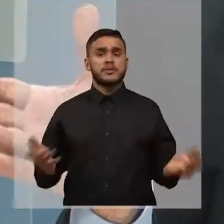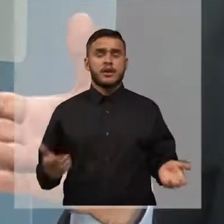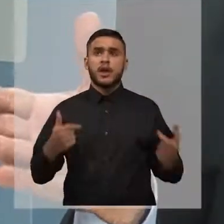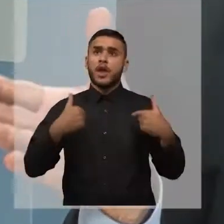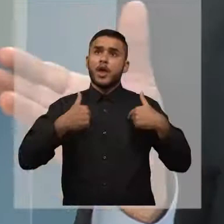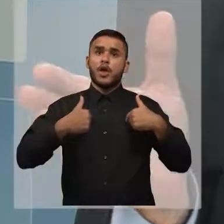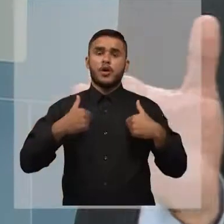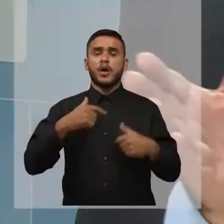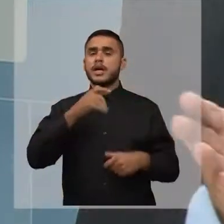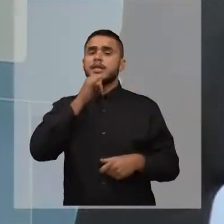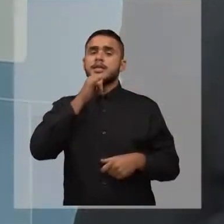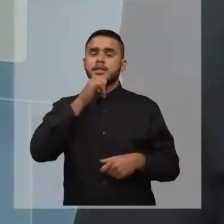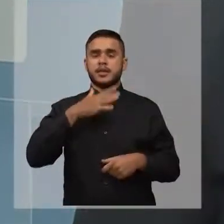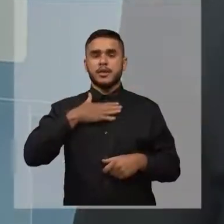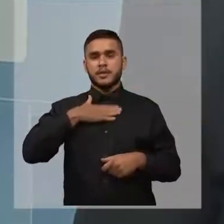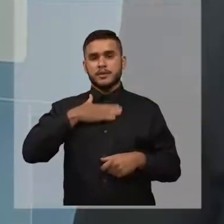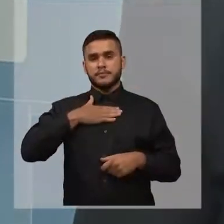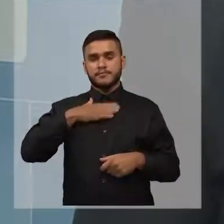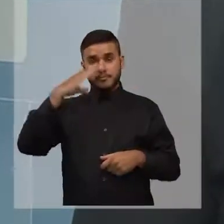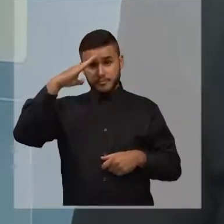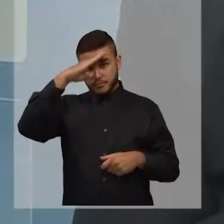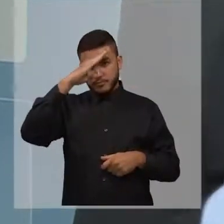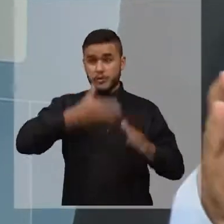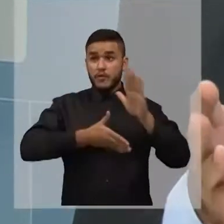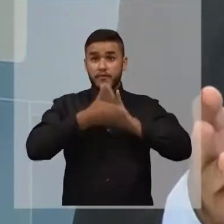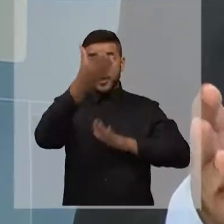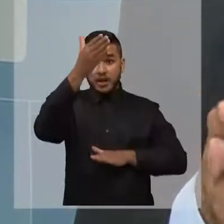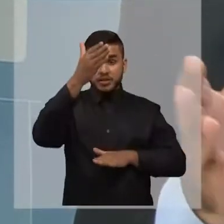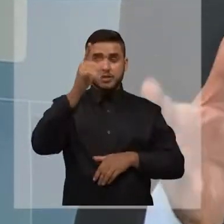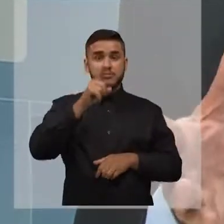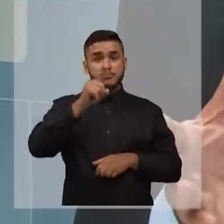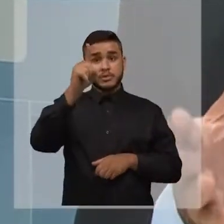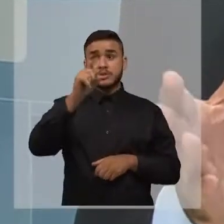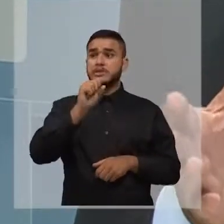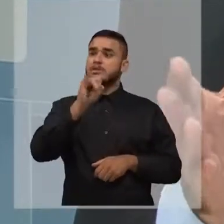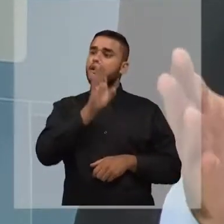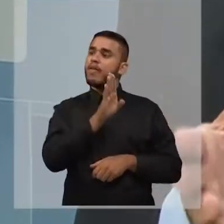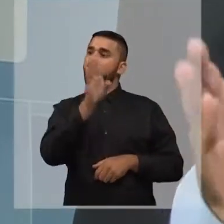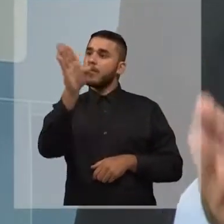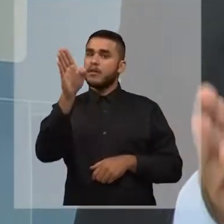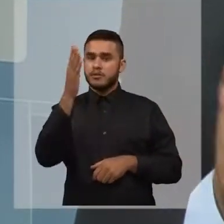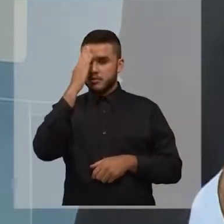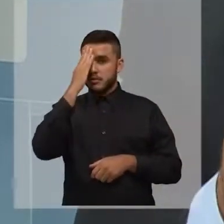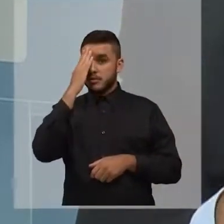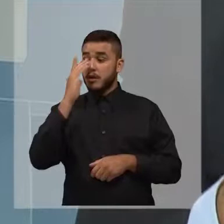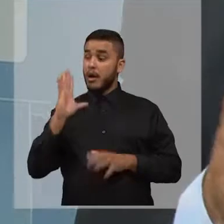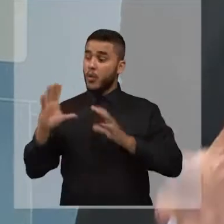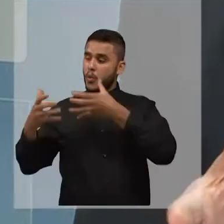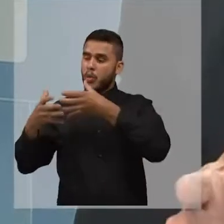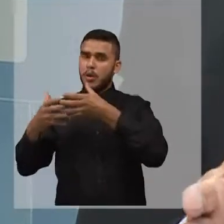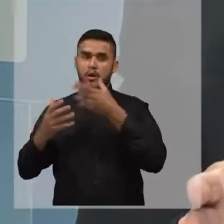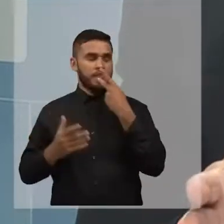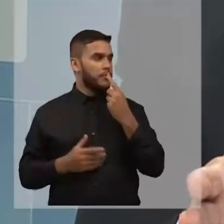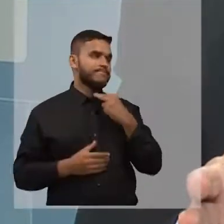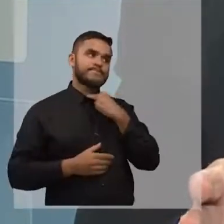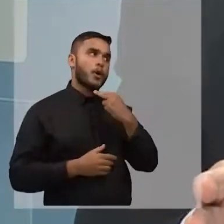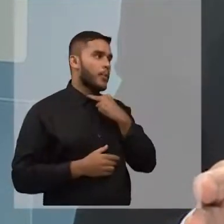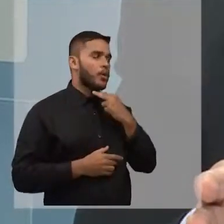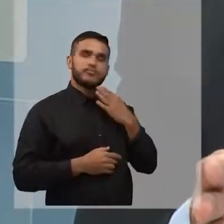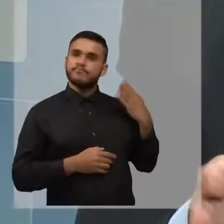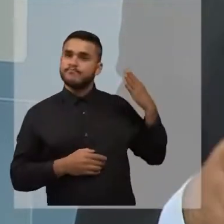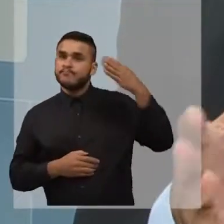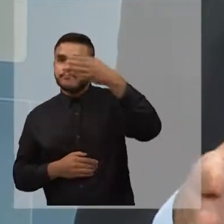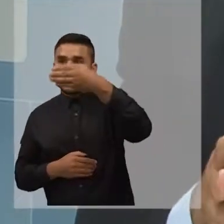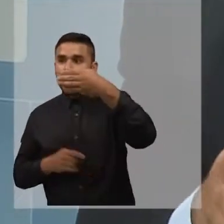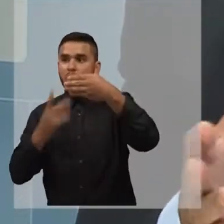viajar para o Rio de Janeiro, mas eu quero antes passar em Copacabana. Se o gabinete institucional dizer que ele não é para passar em Copacabana, ele não passa em Copacabana.